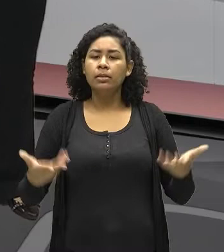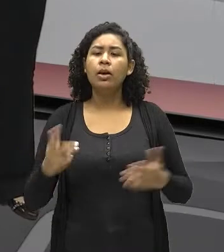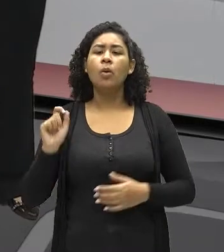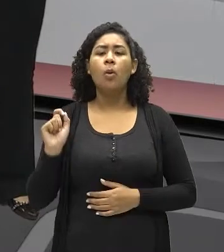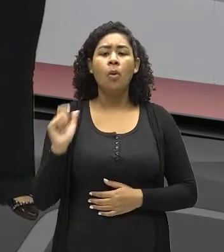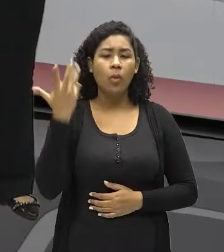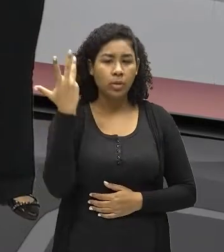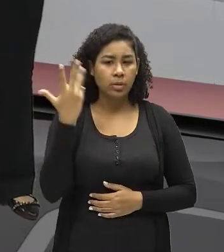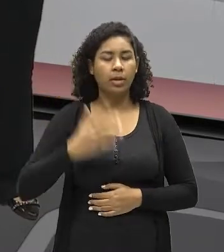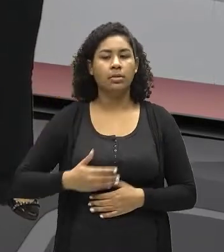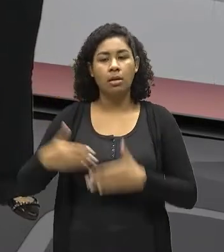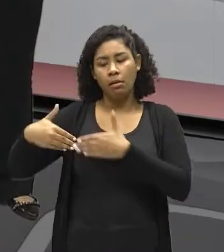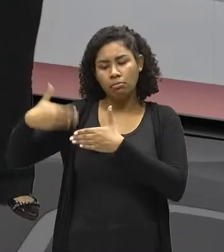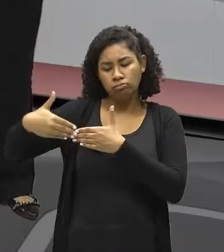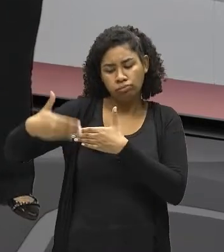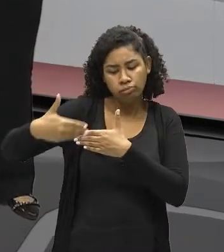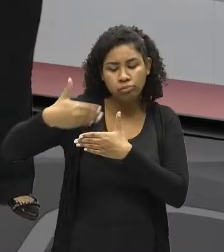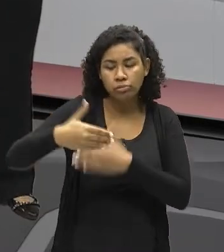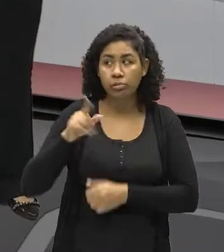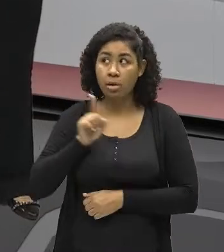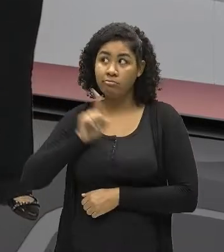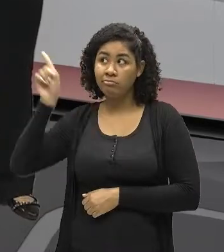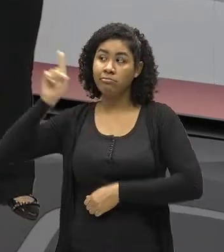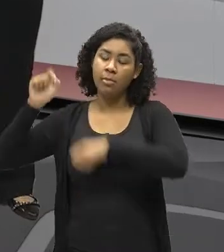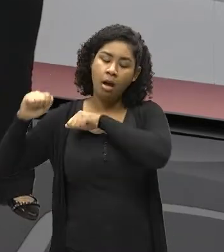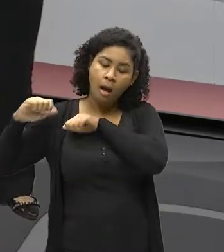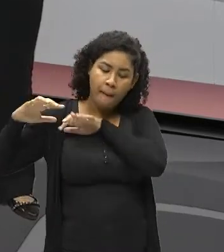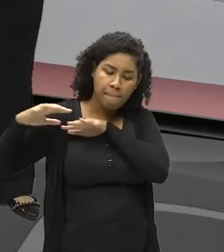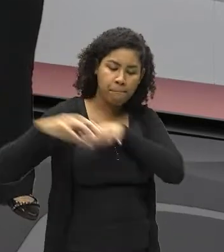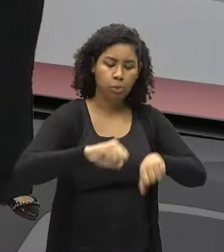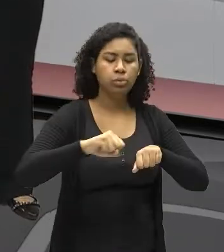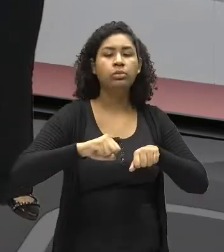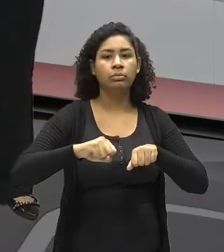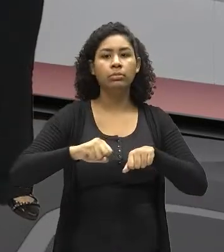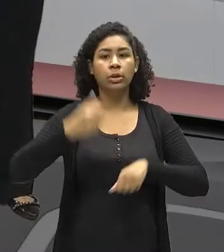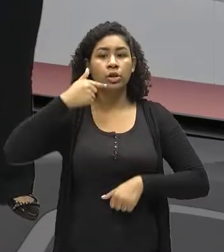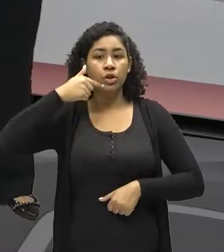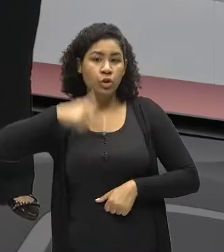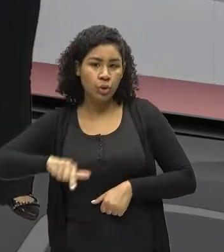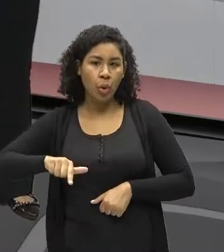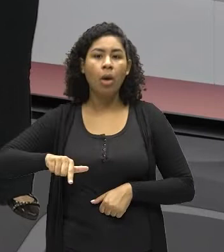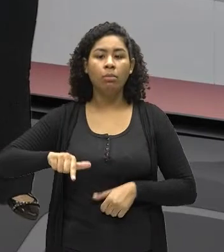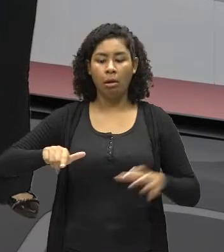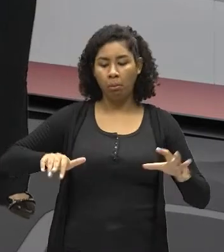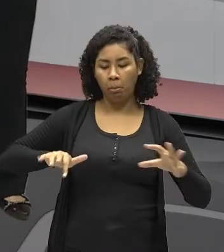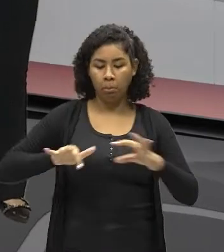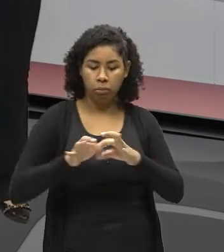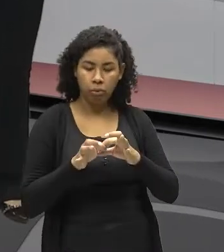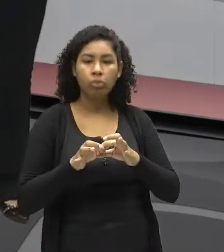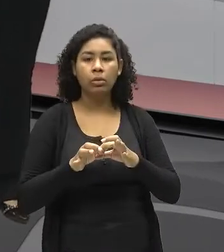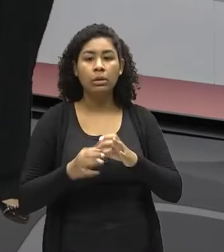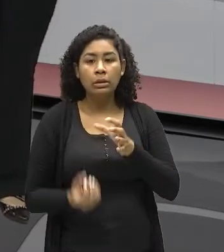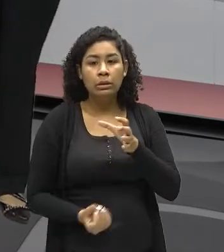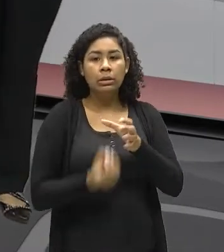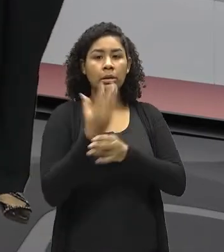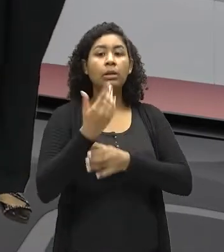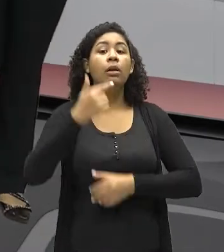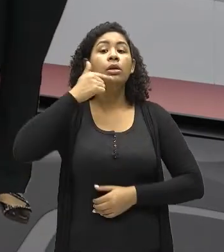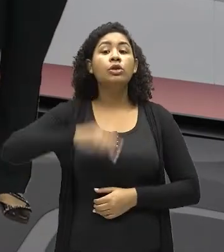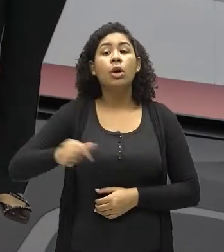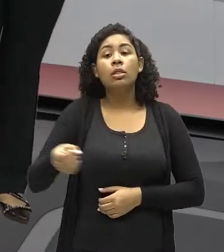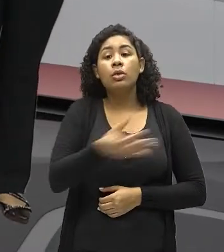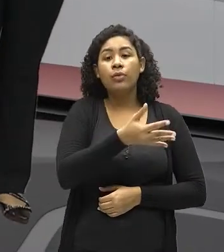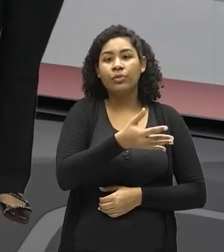Nesse processo, o colonizador vai unificar algumas palavras e vai criar uma nova língua, que inicialmente vai